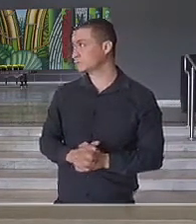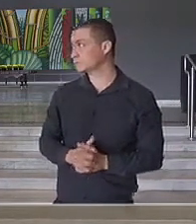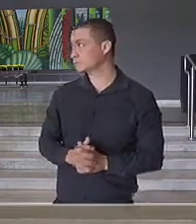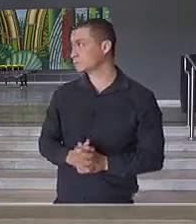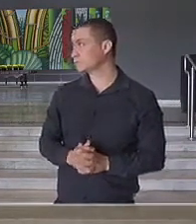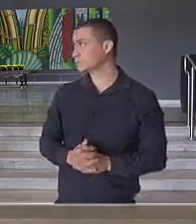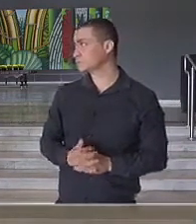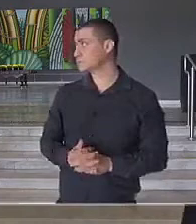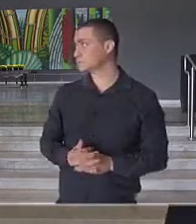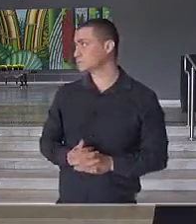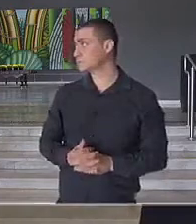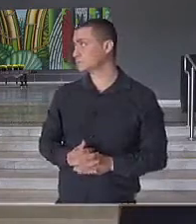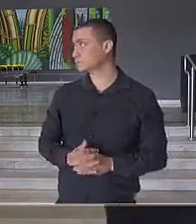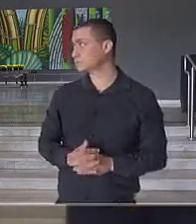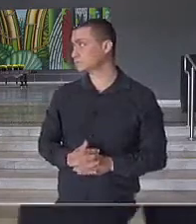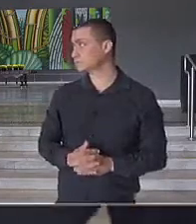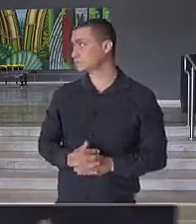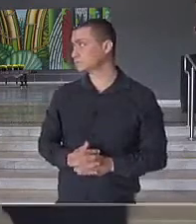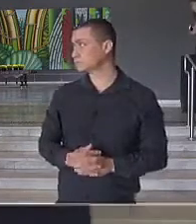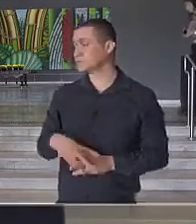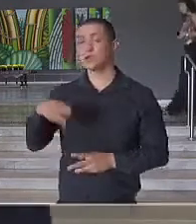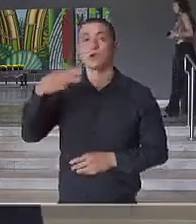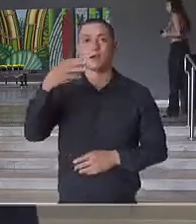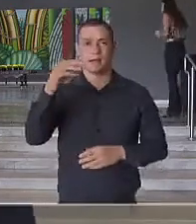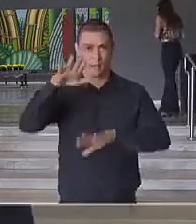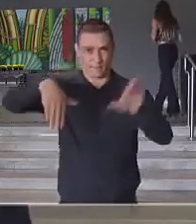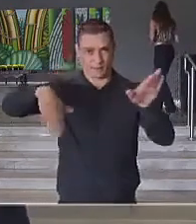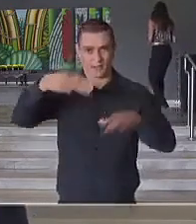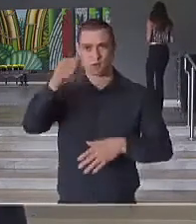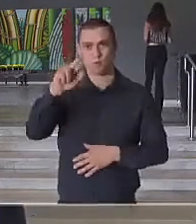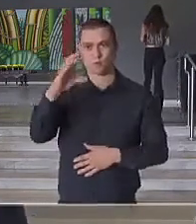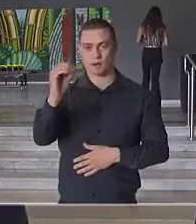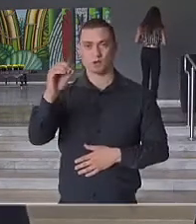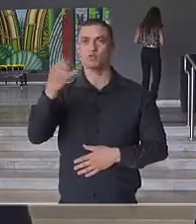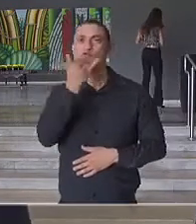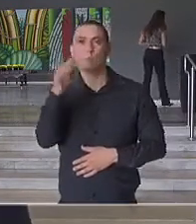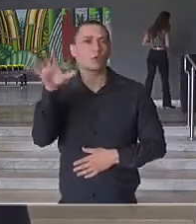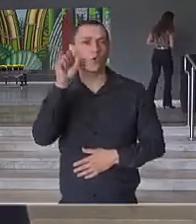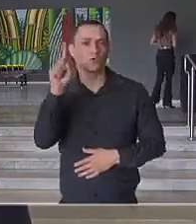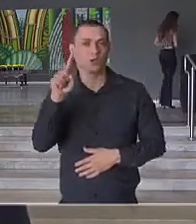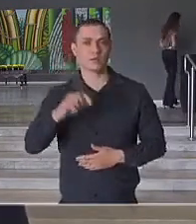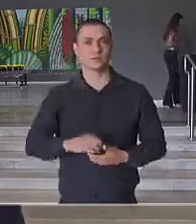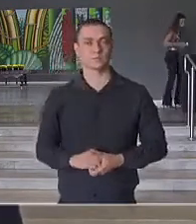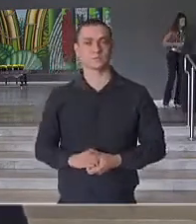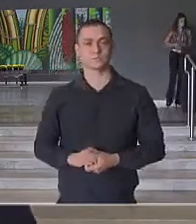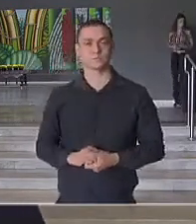Em relação às praias, o Marco Vignoli, eu não tinha ouvido, desculpa.